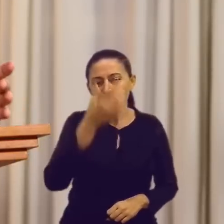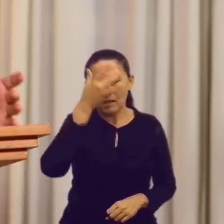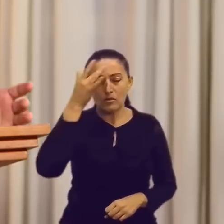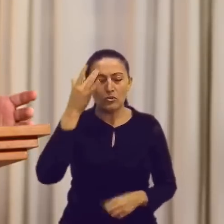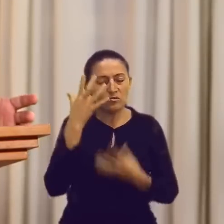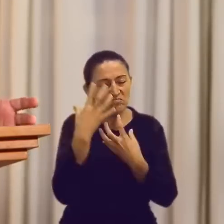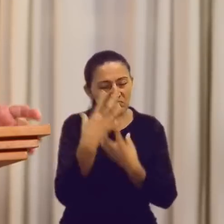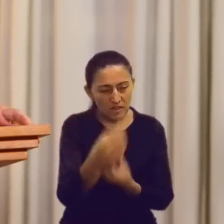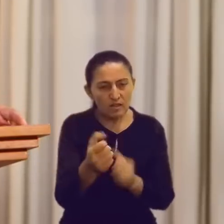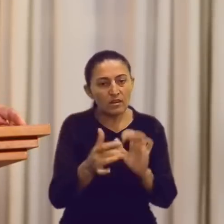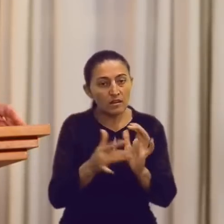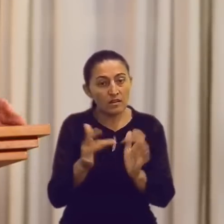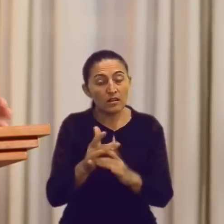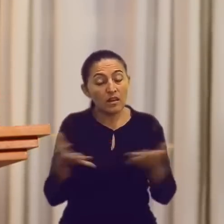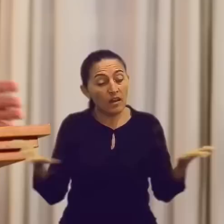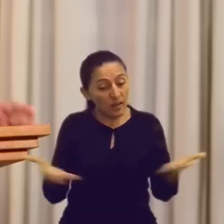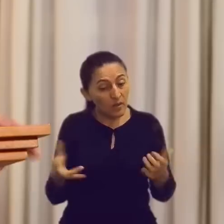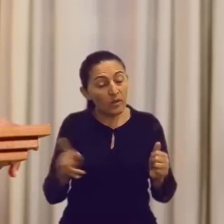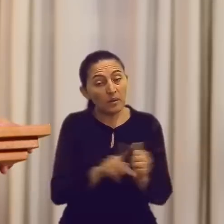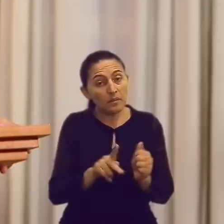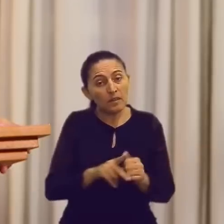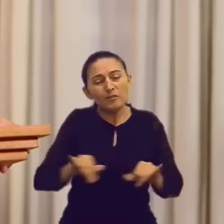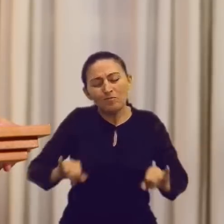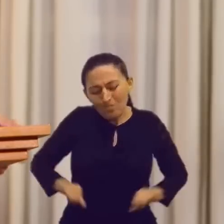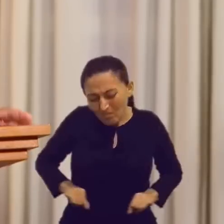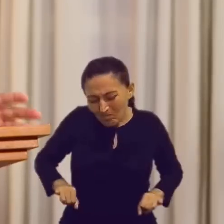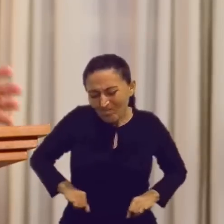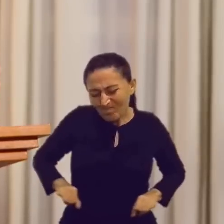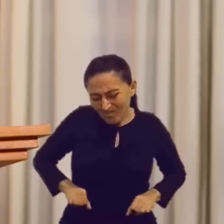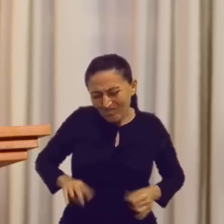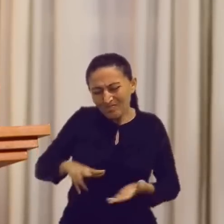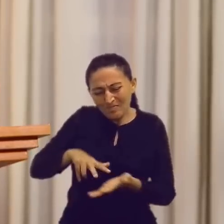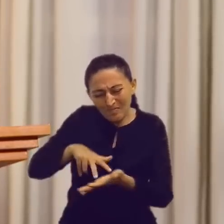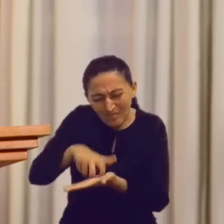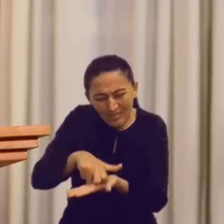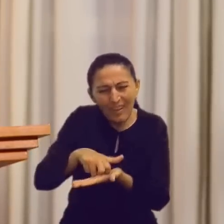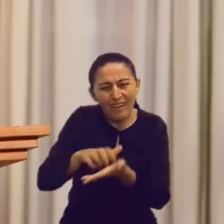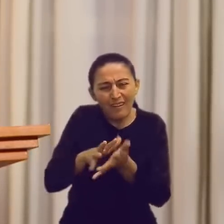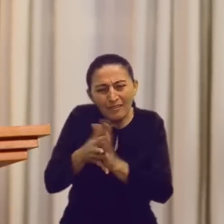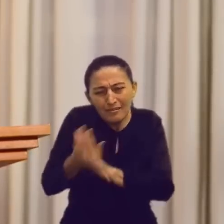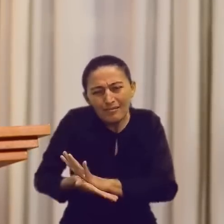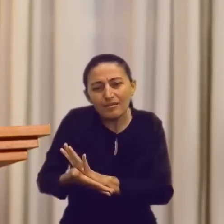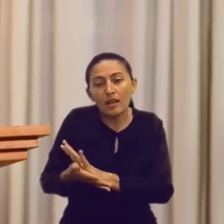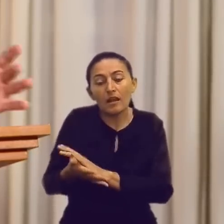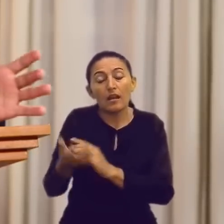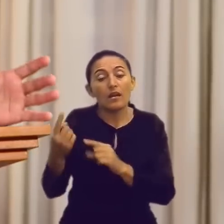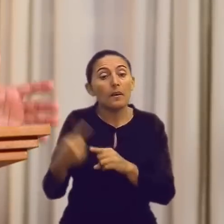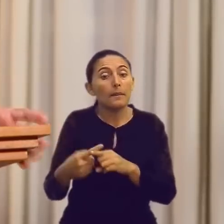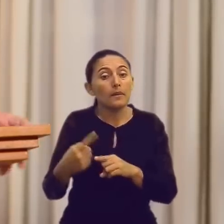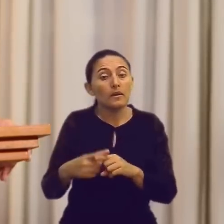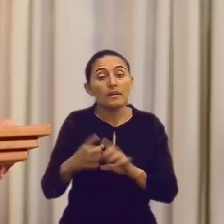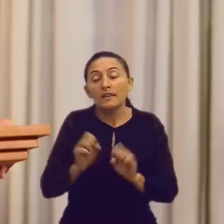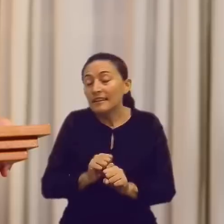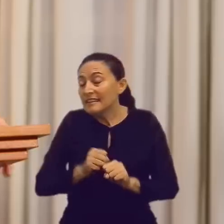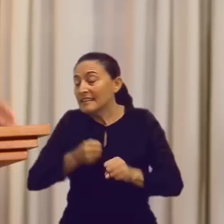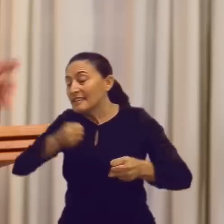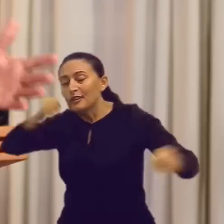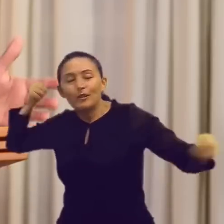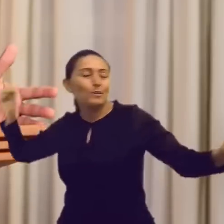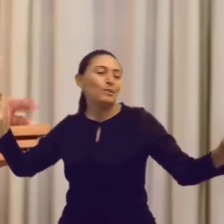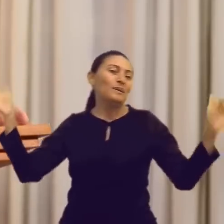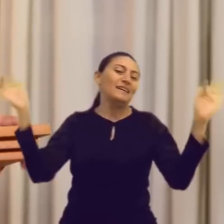sofria castigos por seguir a Jesus, e ele fazia isso com grande alegria,